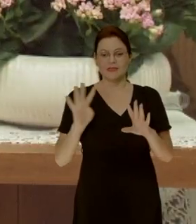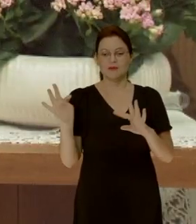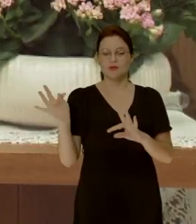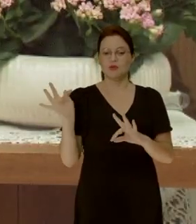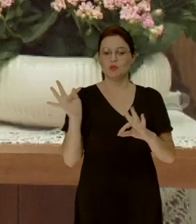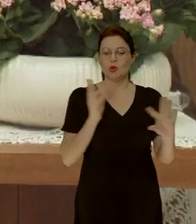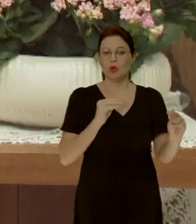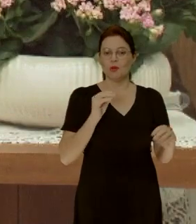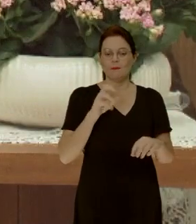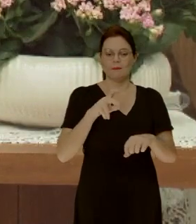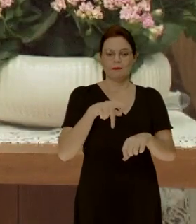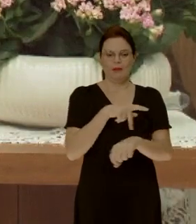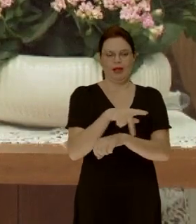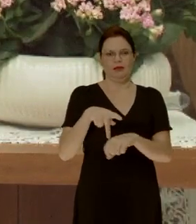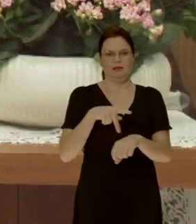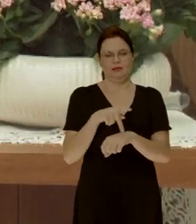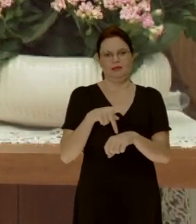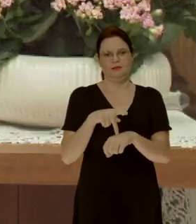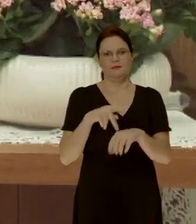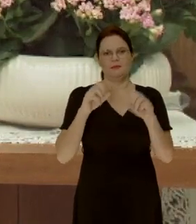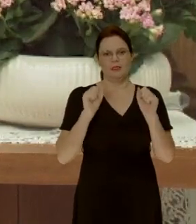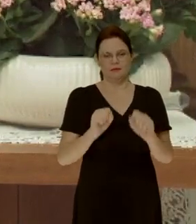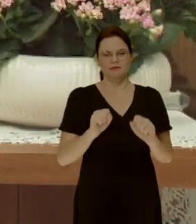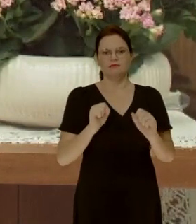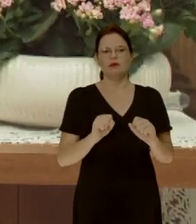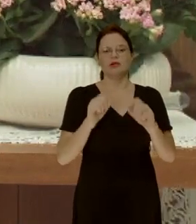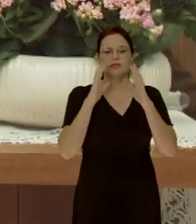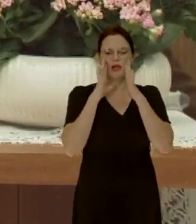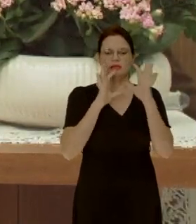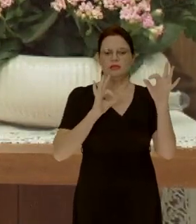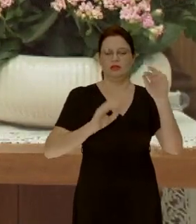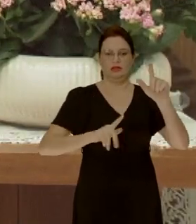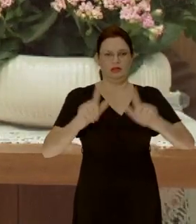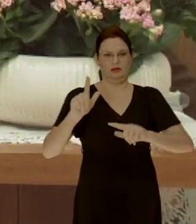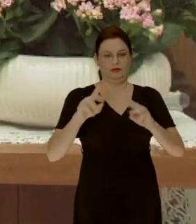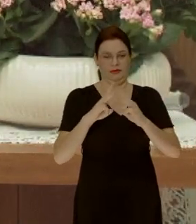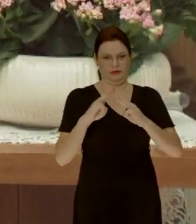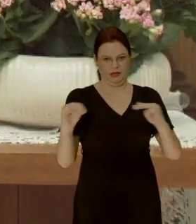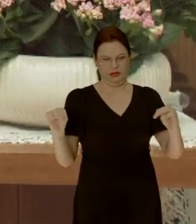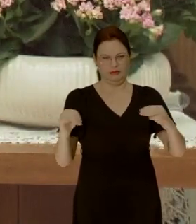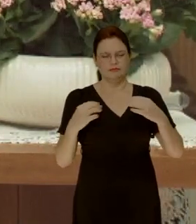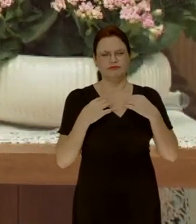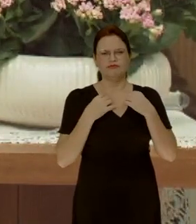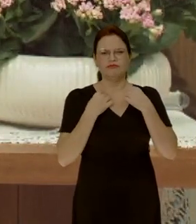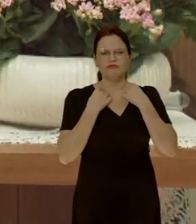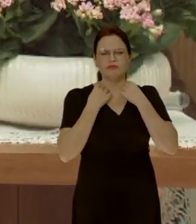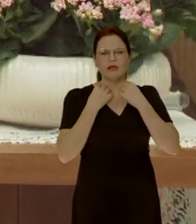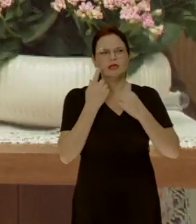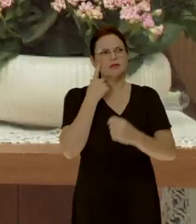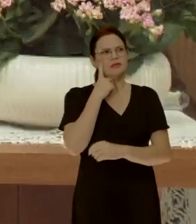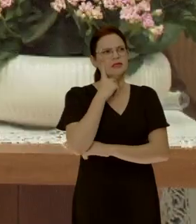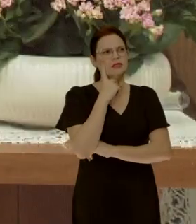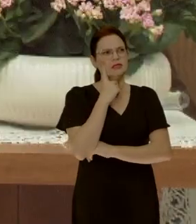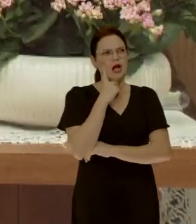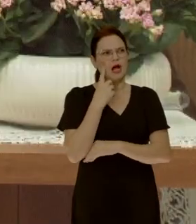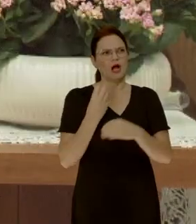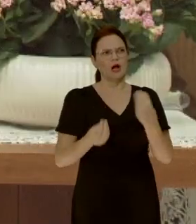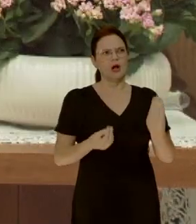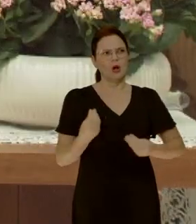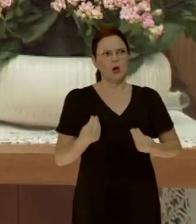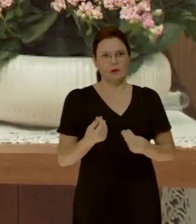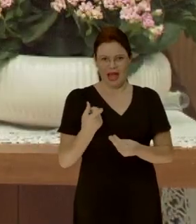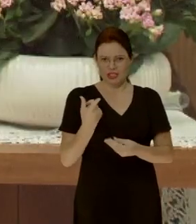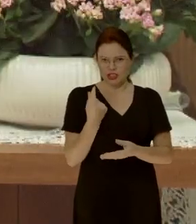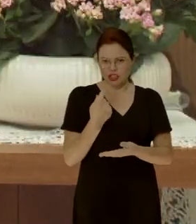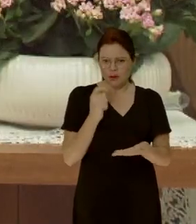país atingido pela televisão. Aí você assim, como é que é isso? Custa dinheiro?